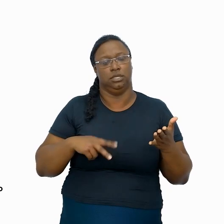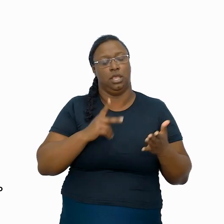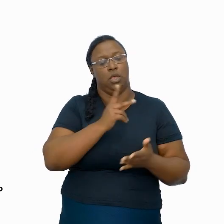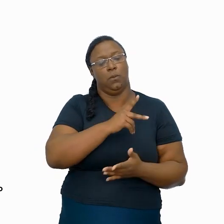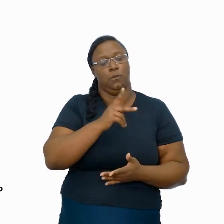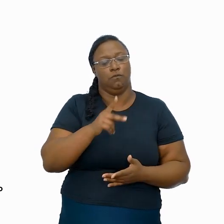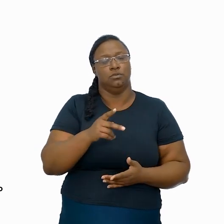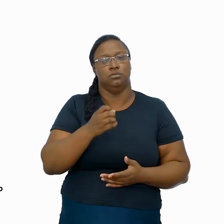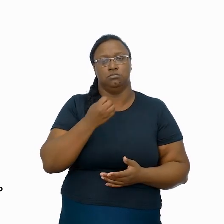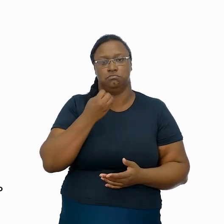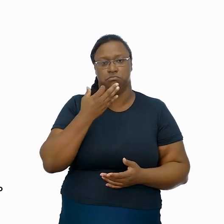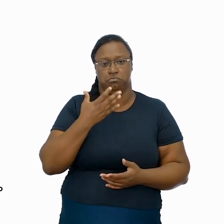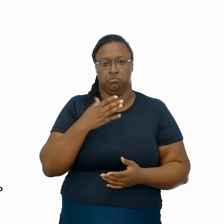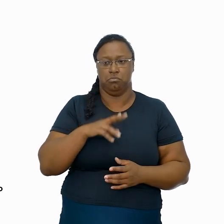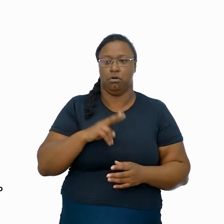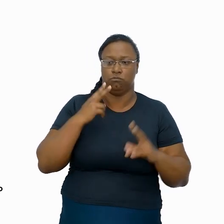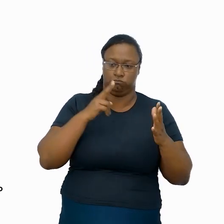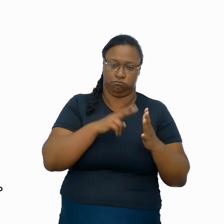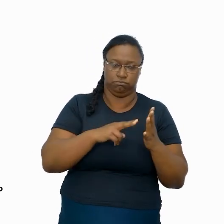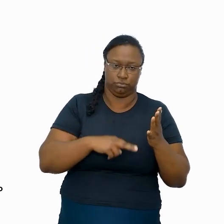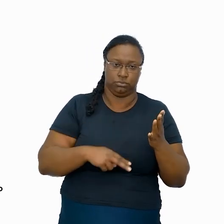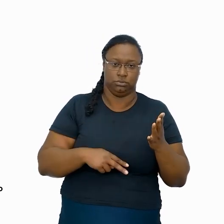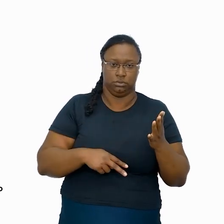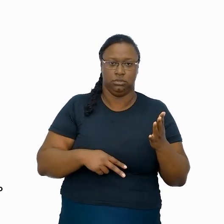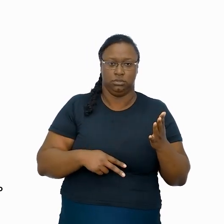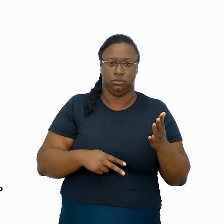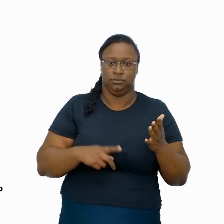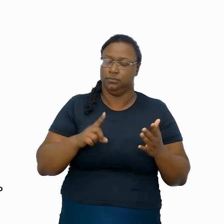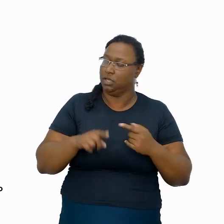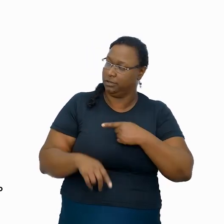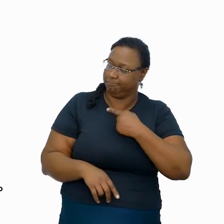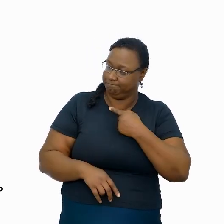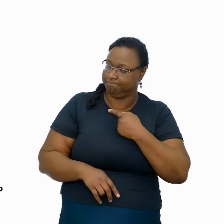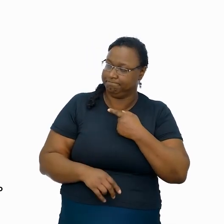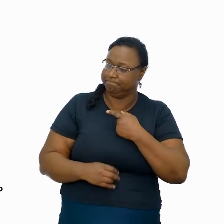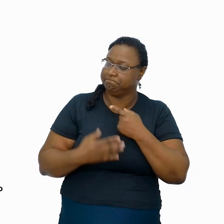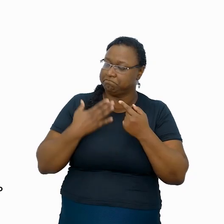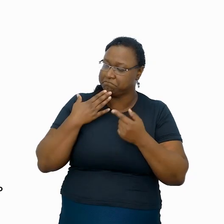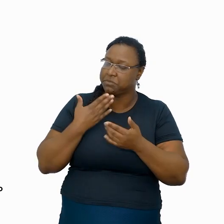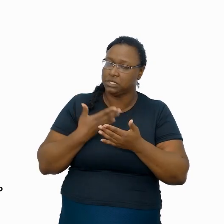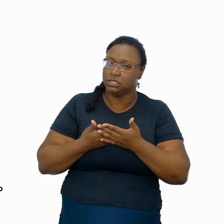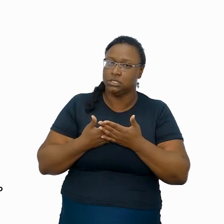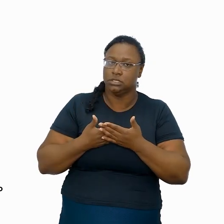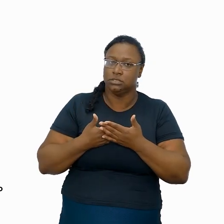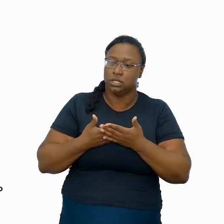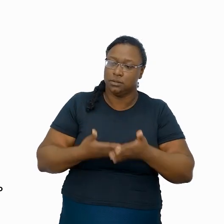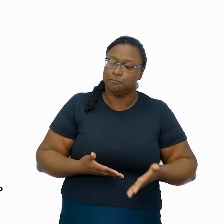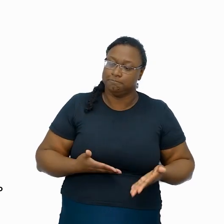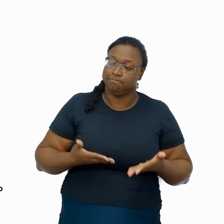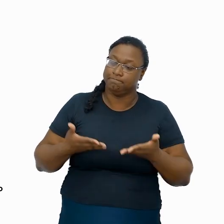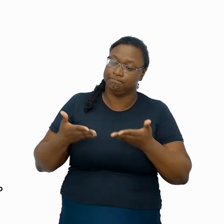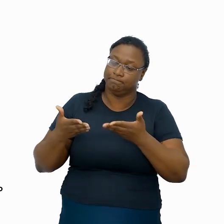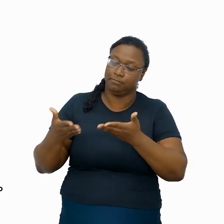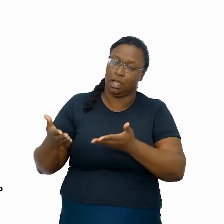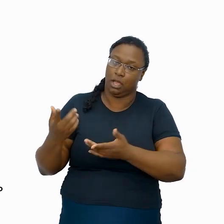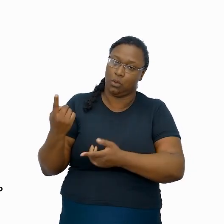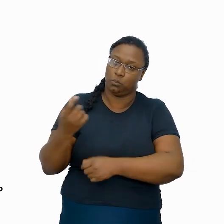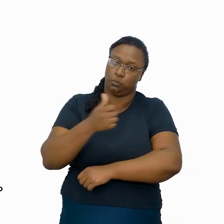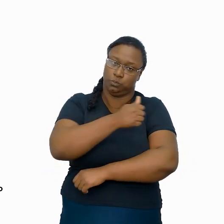seria interessante ver. Eu acredito que esse encarte inicial ele pode ser até sugerido para os